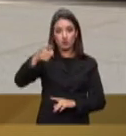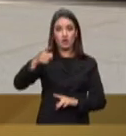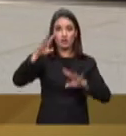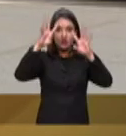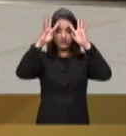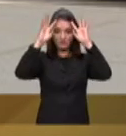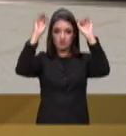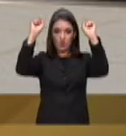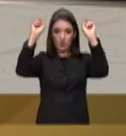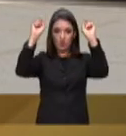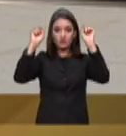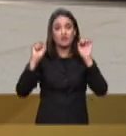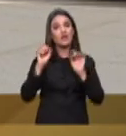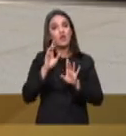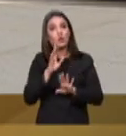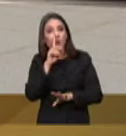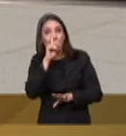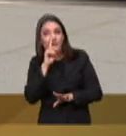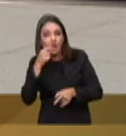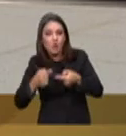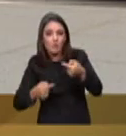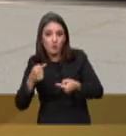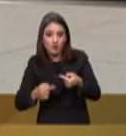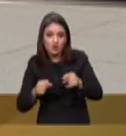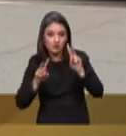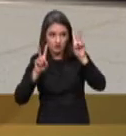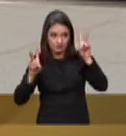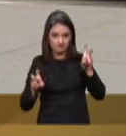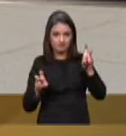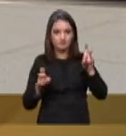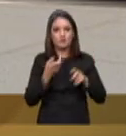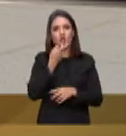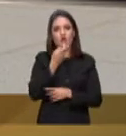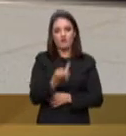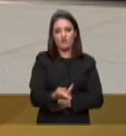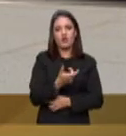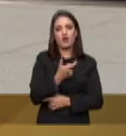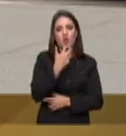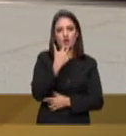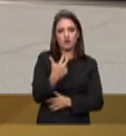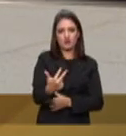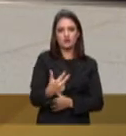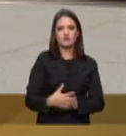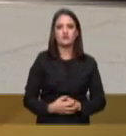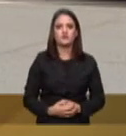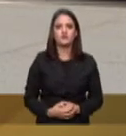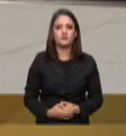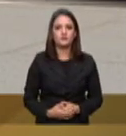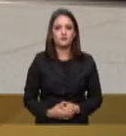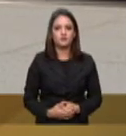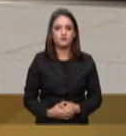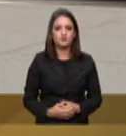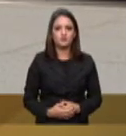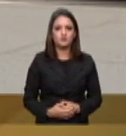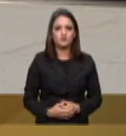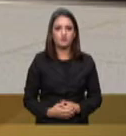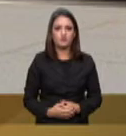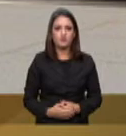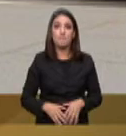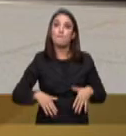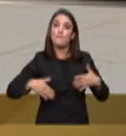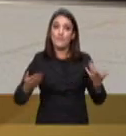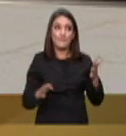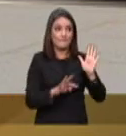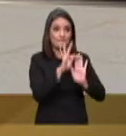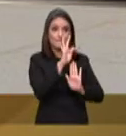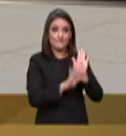Corte e o Perigo da Política. The Authority of the Court and the Theory of Politics. Nesse